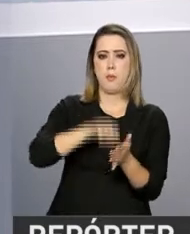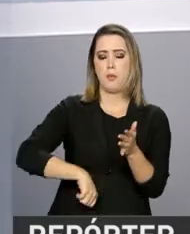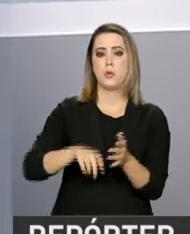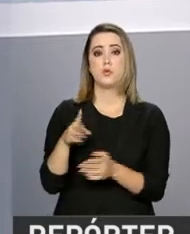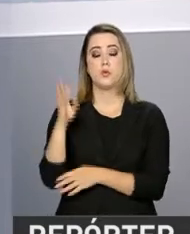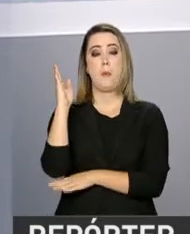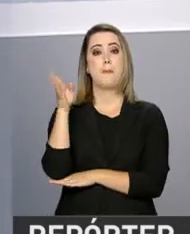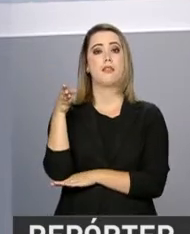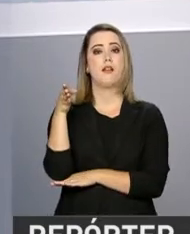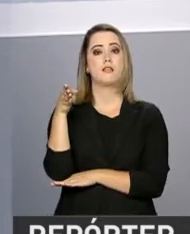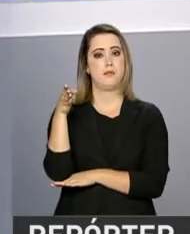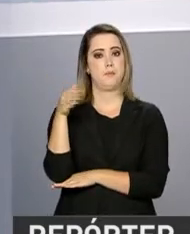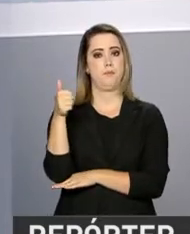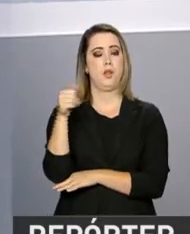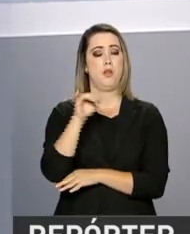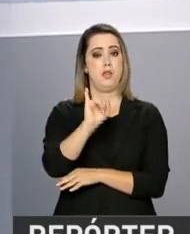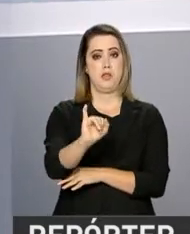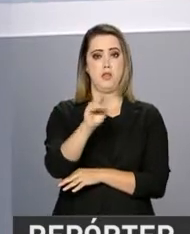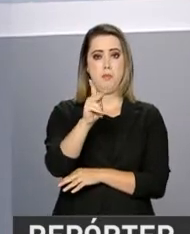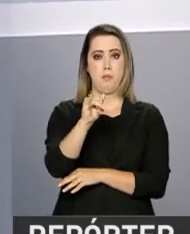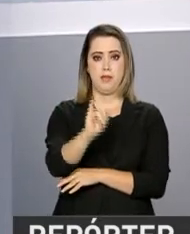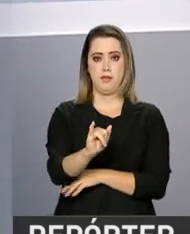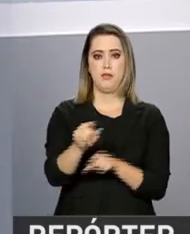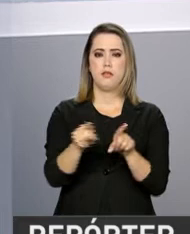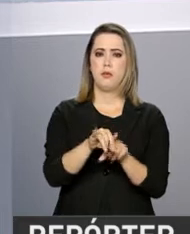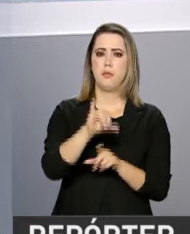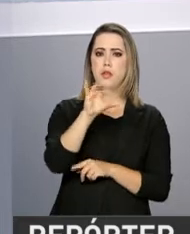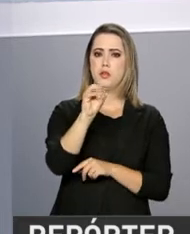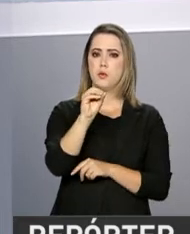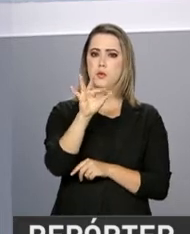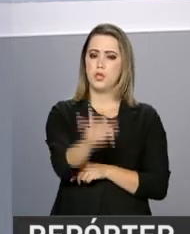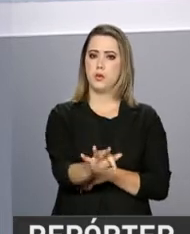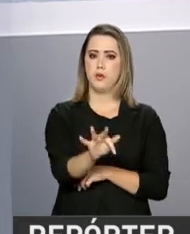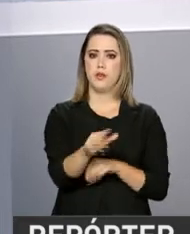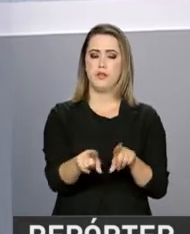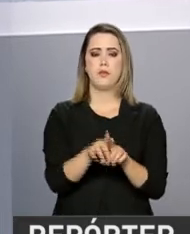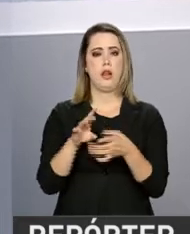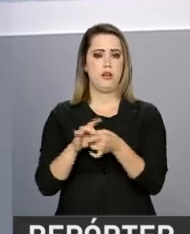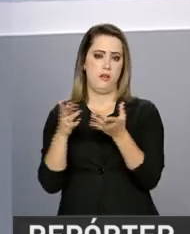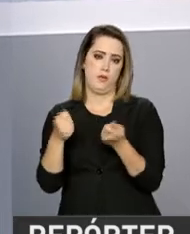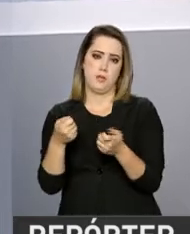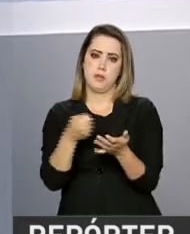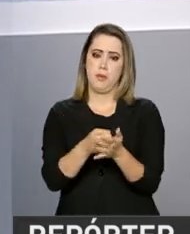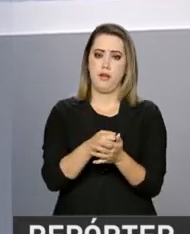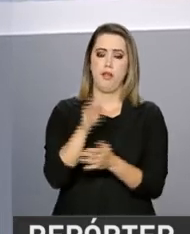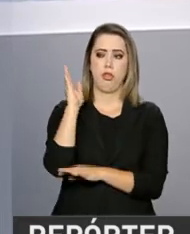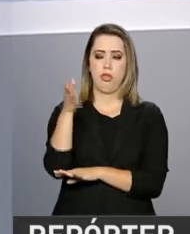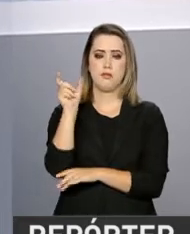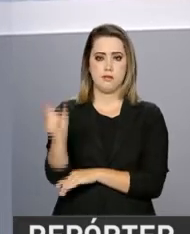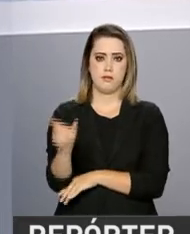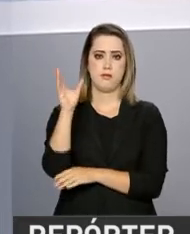o imposto sobre produtos industrializados e o iof imposto sobre operações financeiras o sistema está disponível